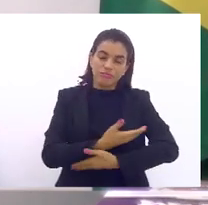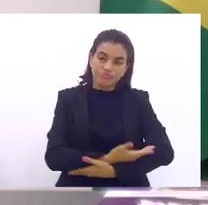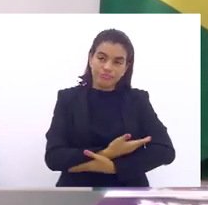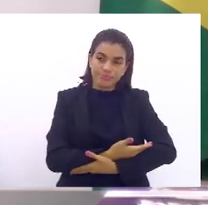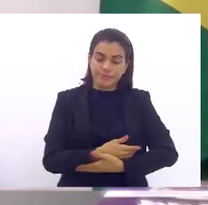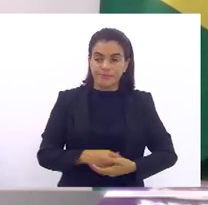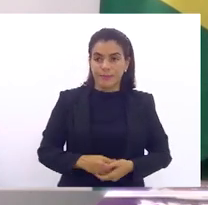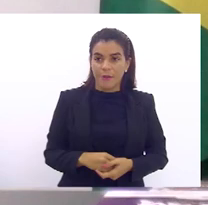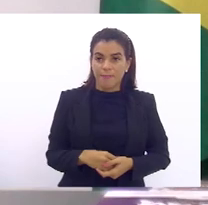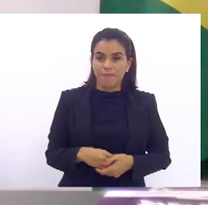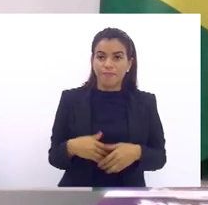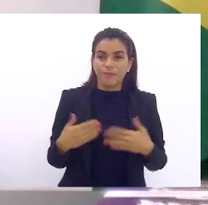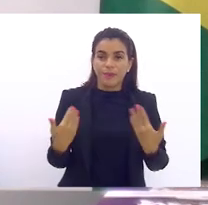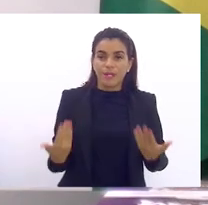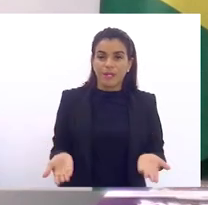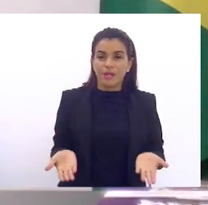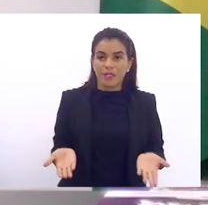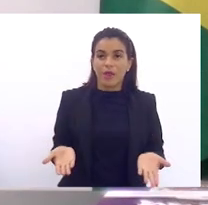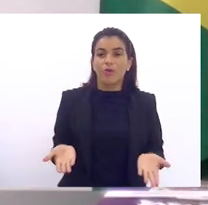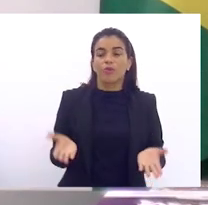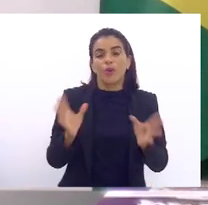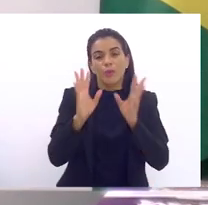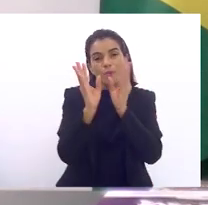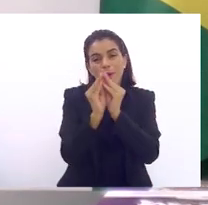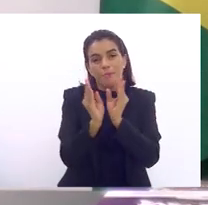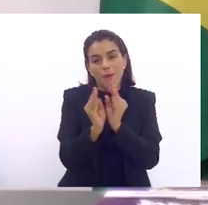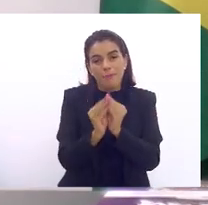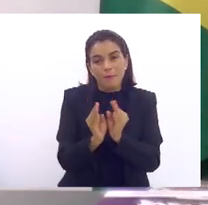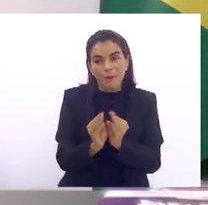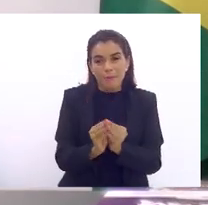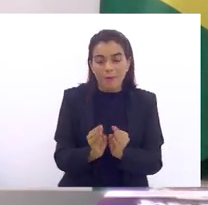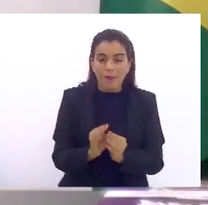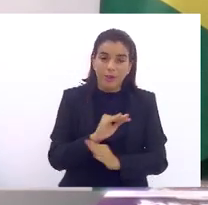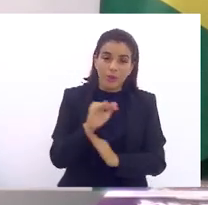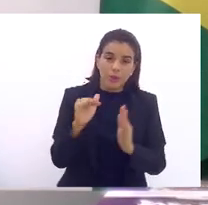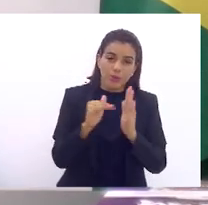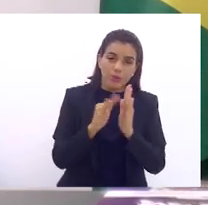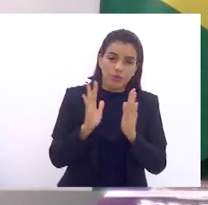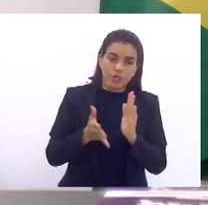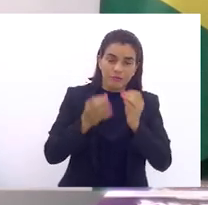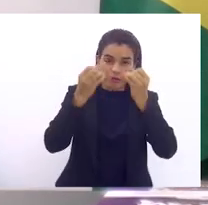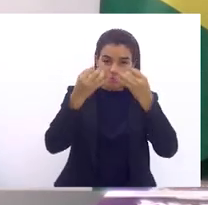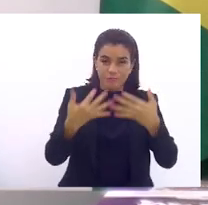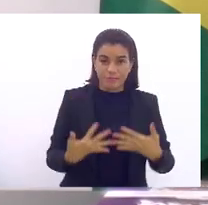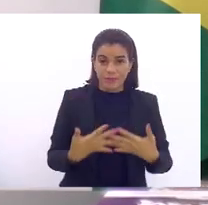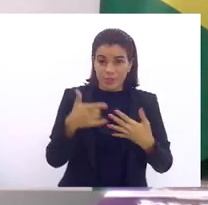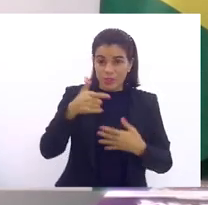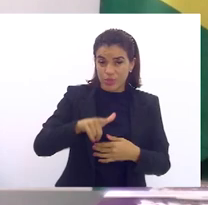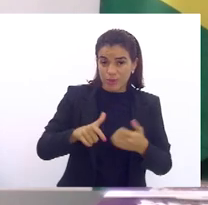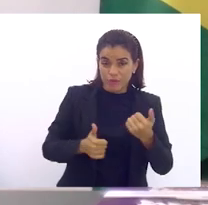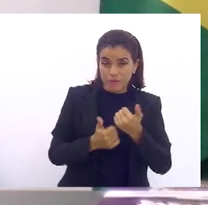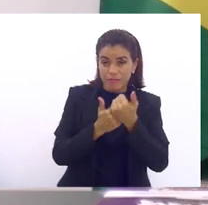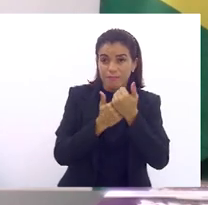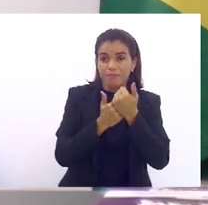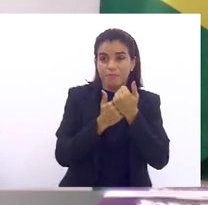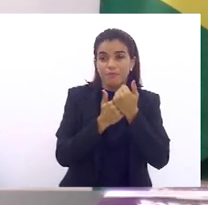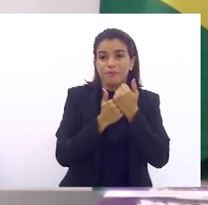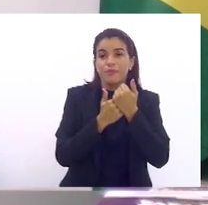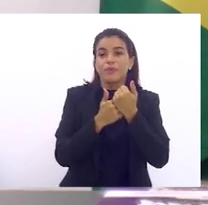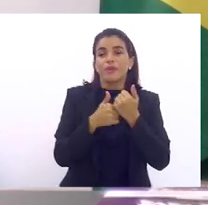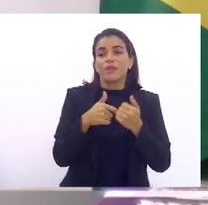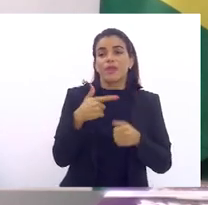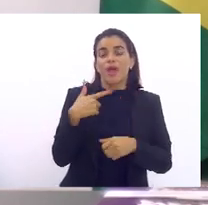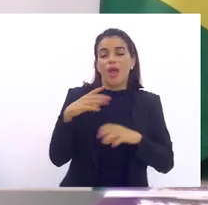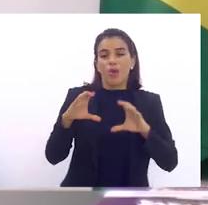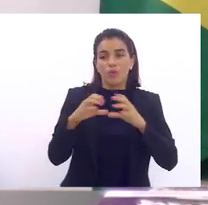eh então tentei resumir aqui tudo que foi falado e dizer de novo reforçar que a importância desse trabalho da comissão de